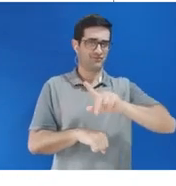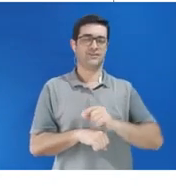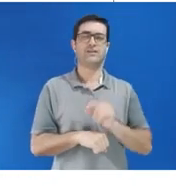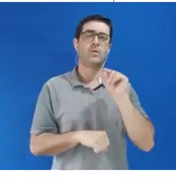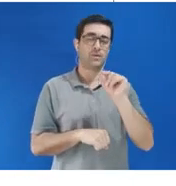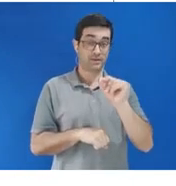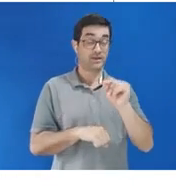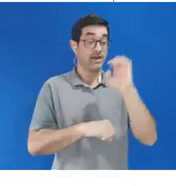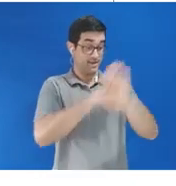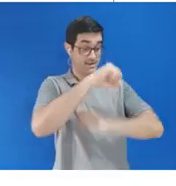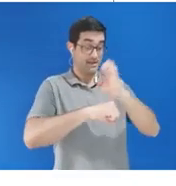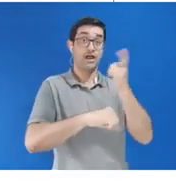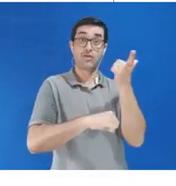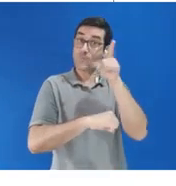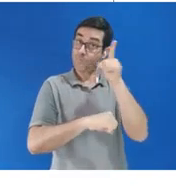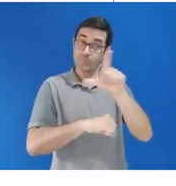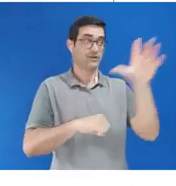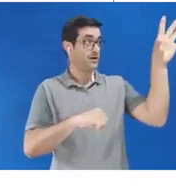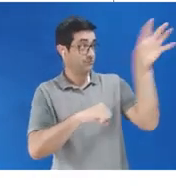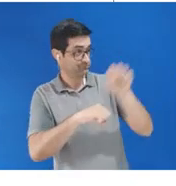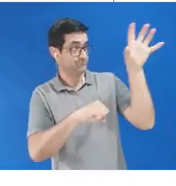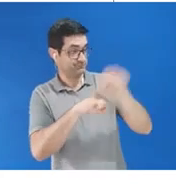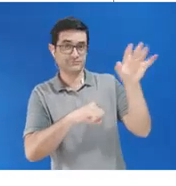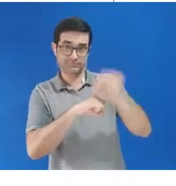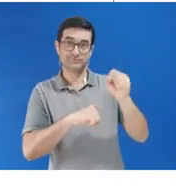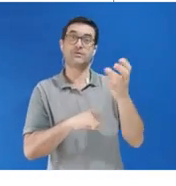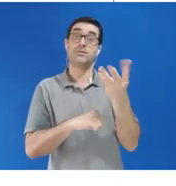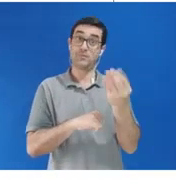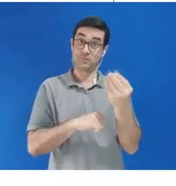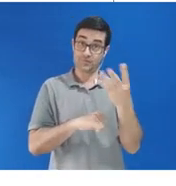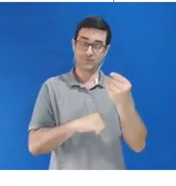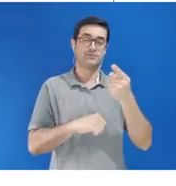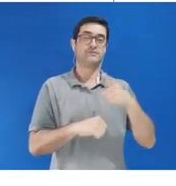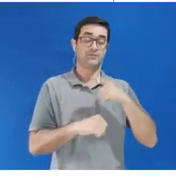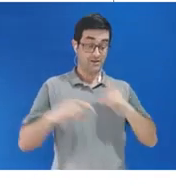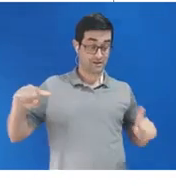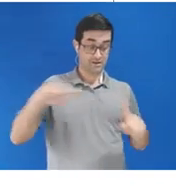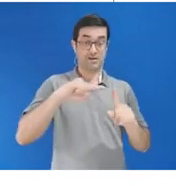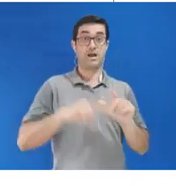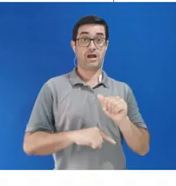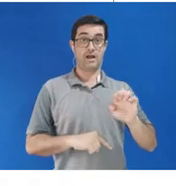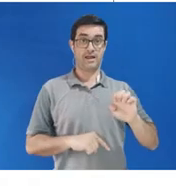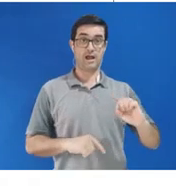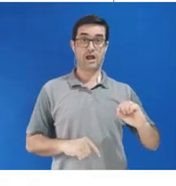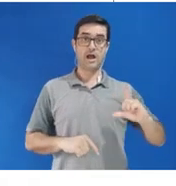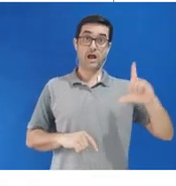a receber elétrons porque eles têm uma alta afinidade eletrônica e